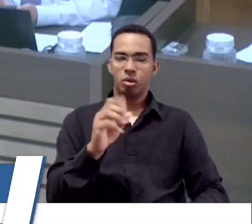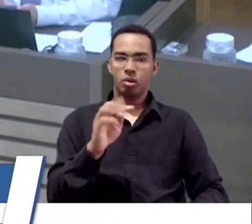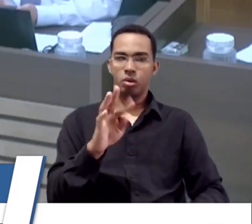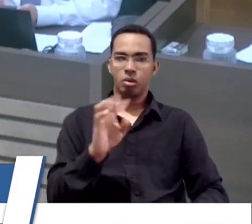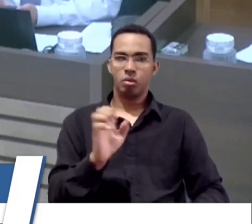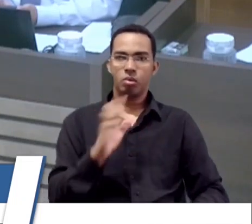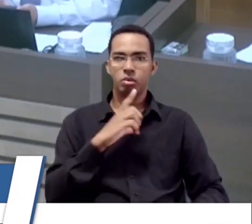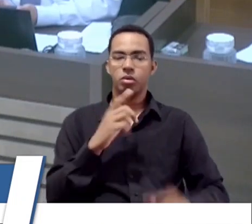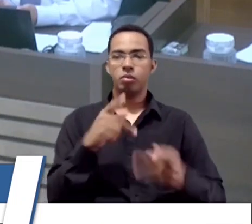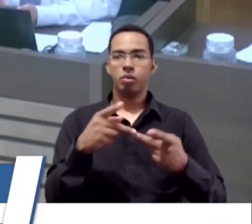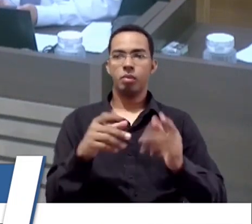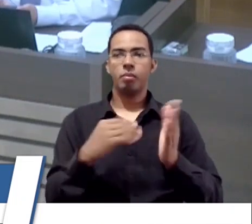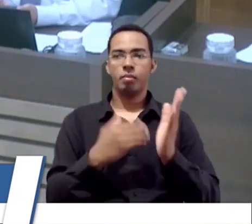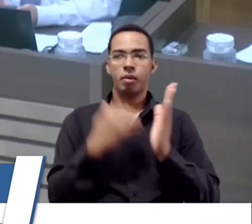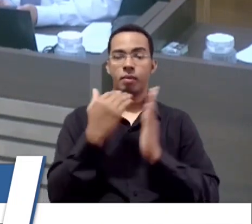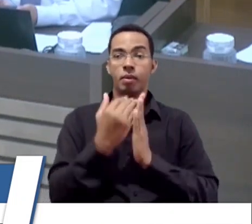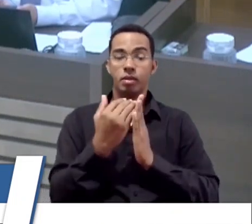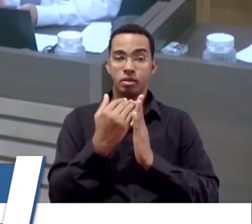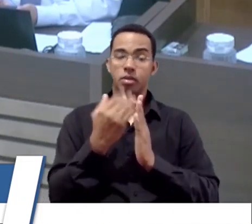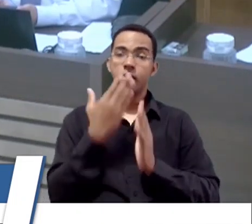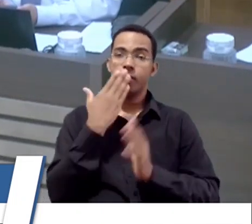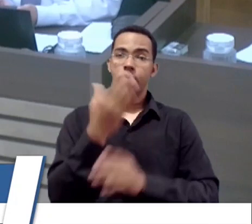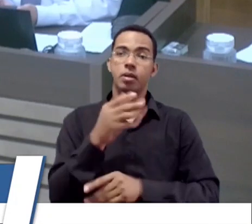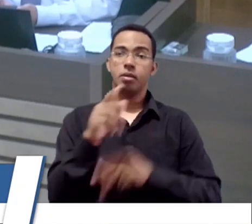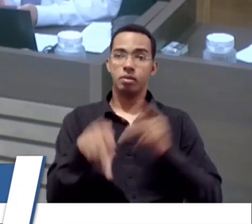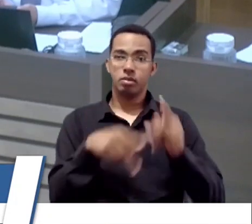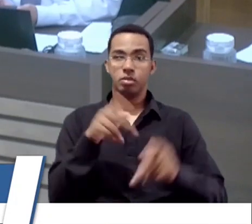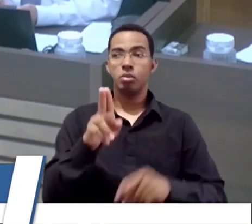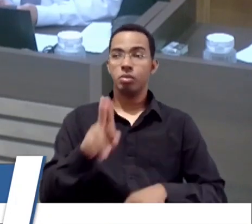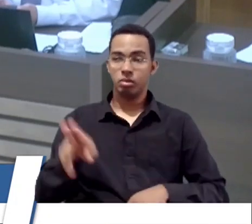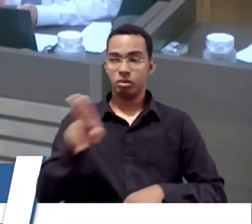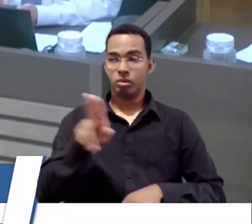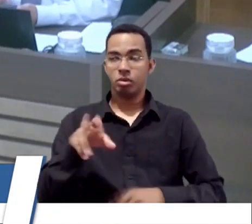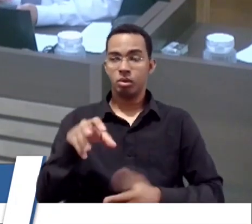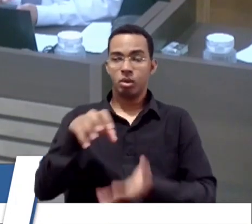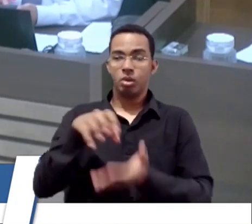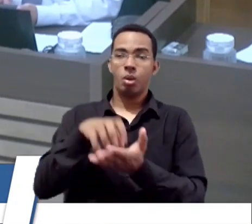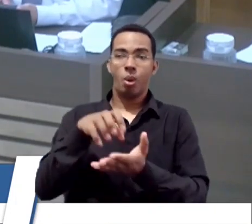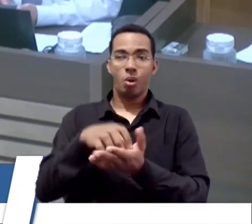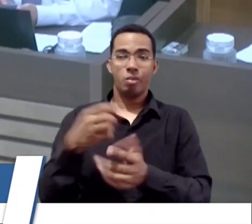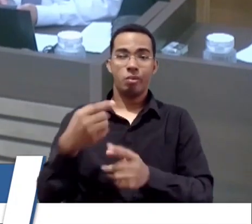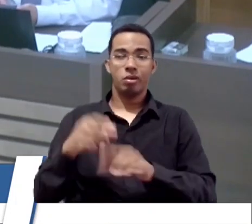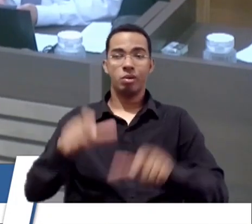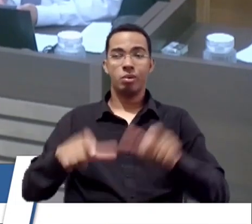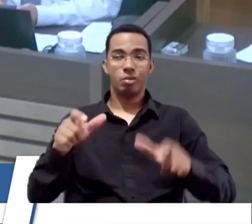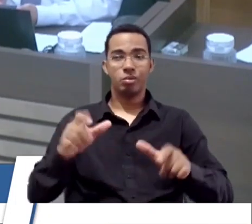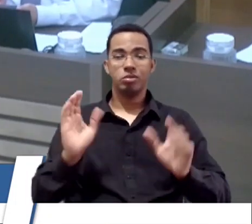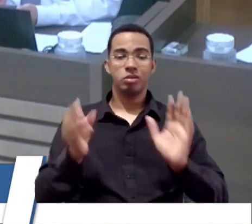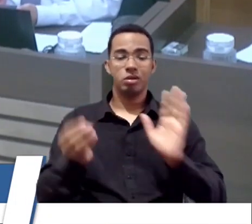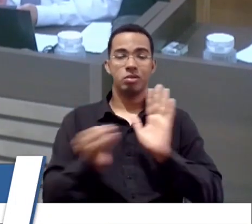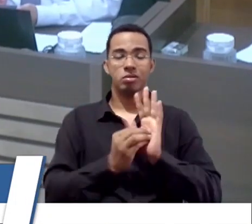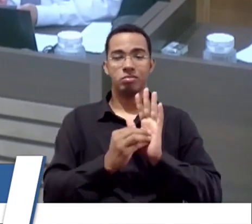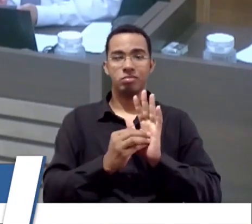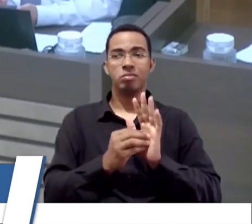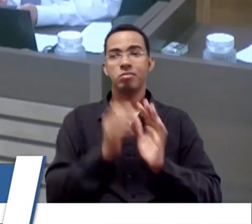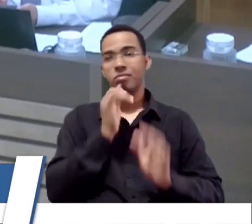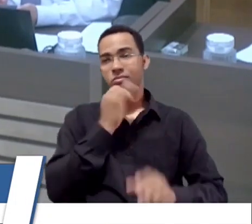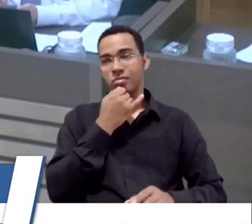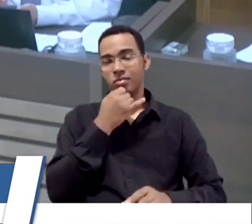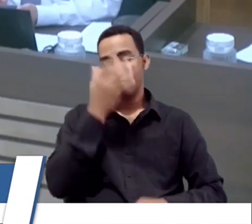mais. O que a gente pede é que a população use esses ecopontos, porque em muitos lugares que até colocou, felizmente as